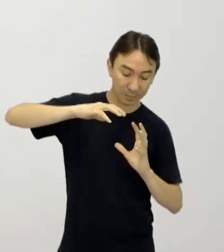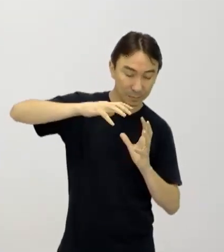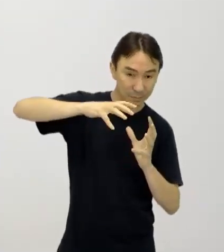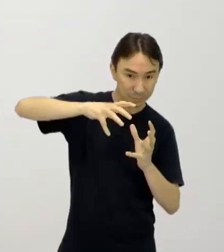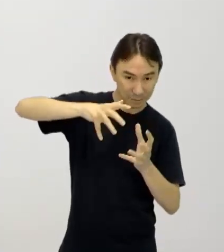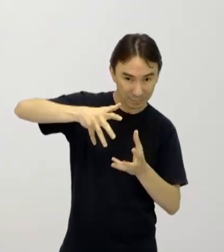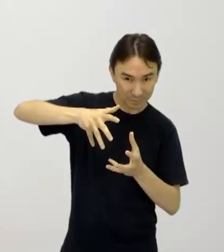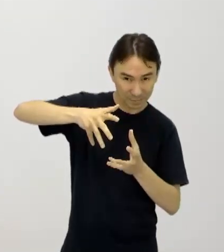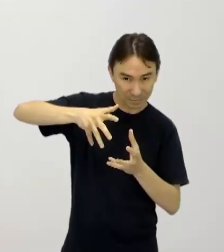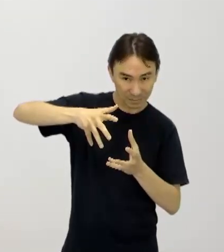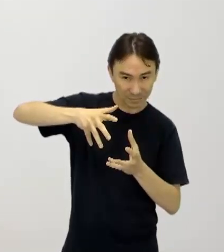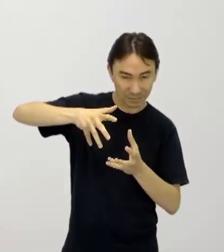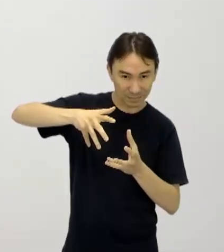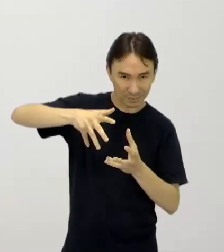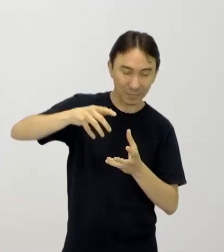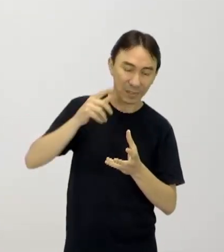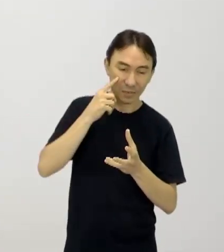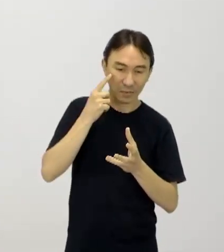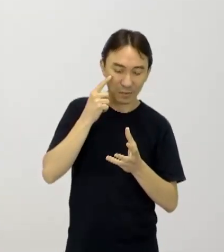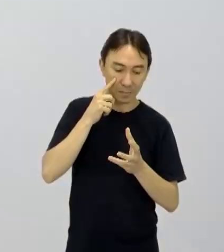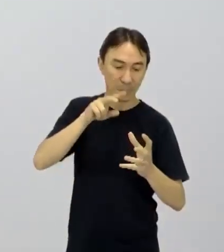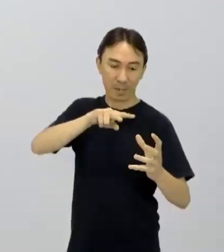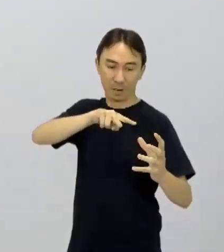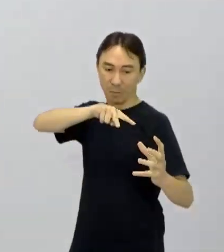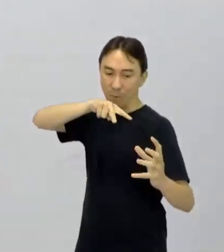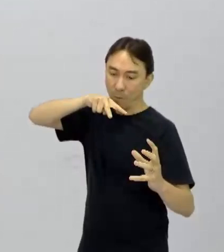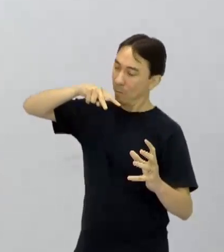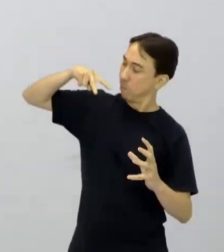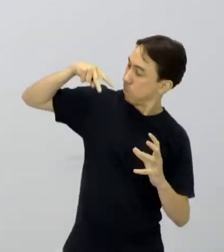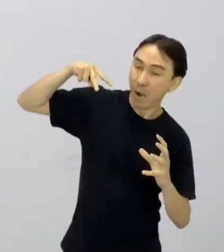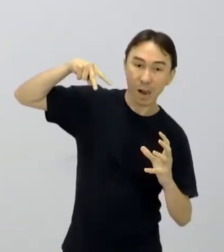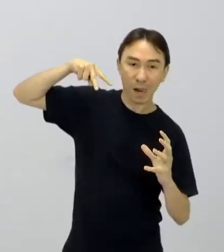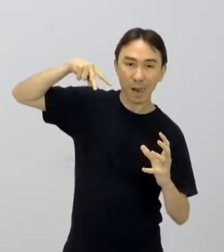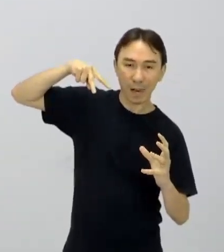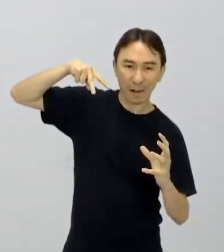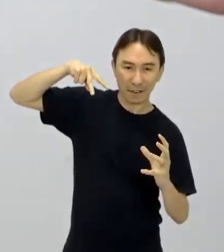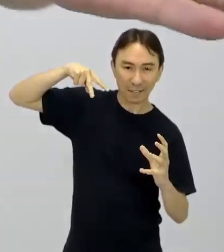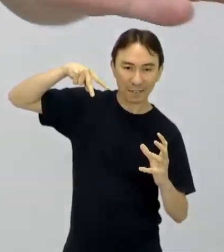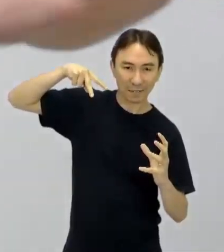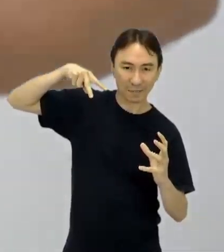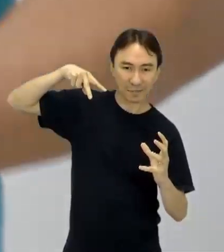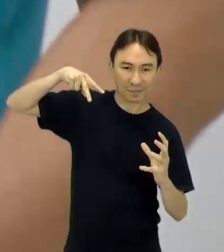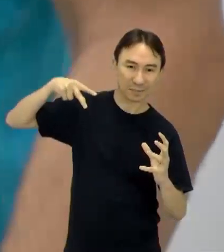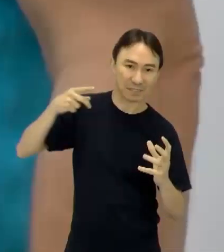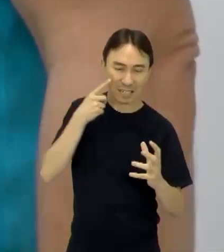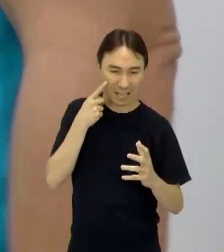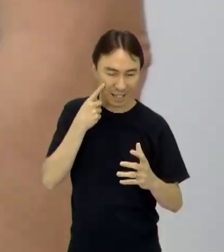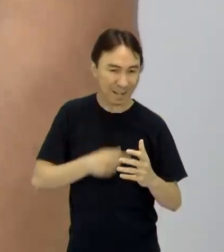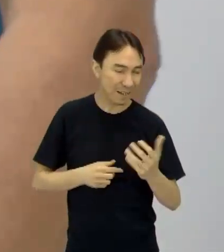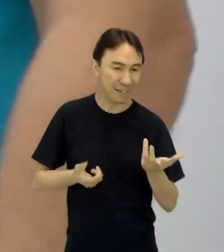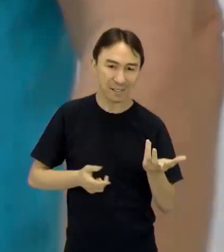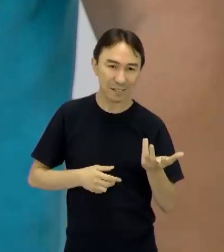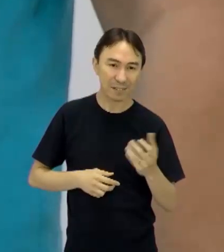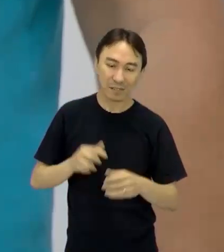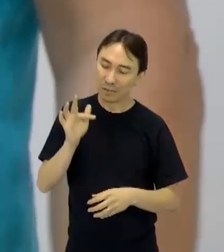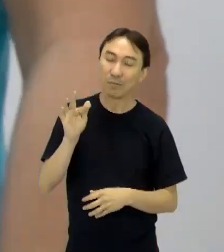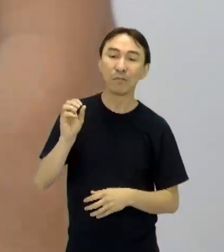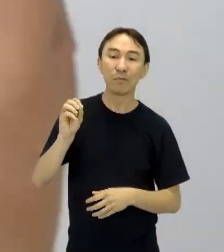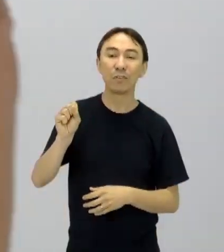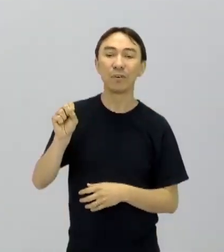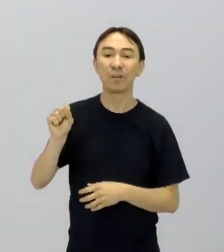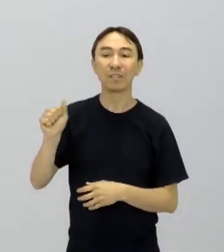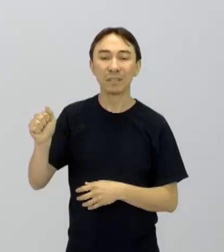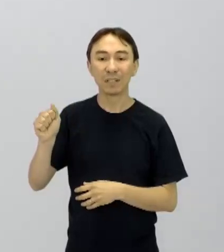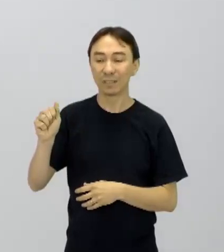viu. Se a gente olhar do espaço, se a gente conseguir observar mesmo de avião e tal, você não vê a Fossa das Marianas, né? Agora,